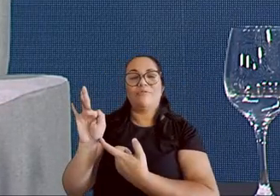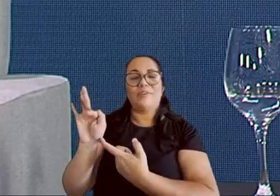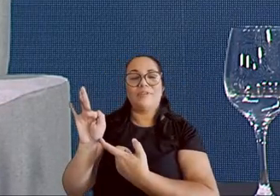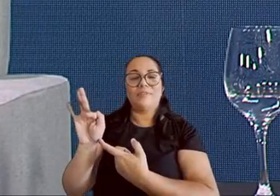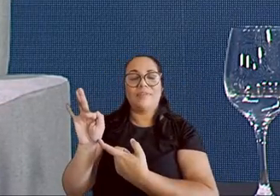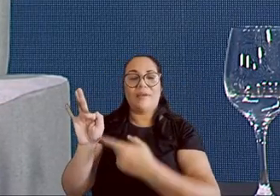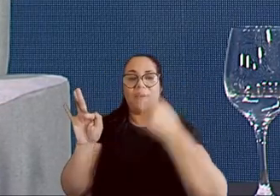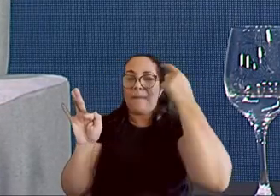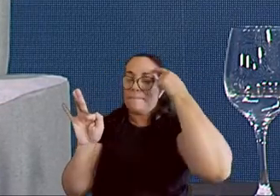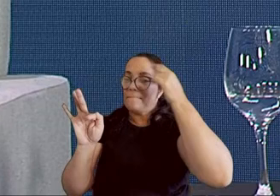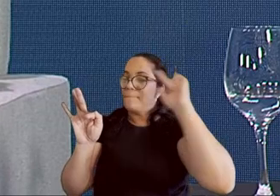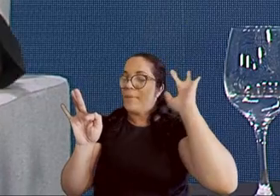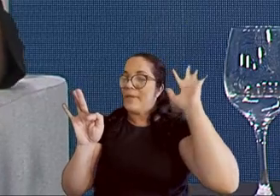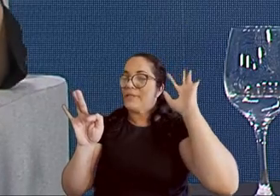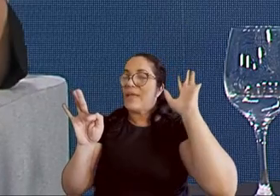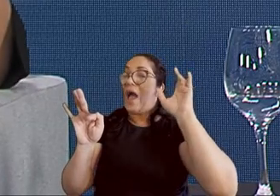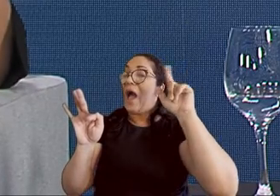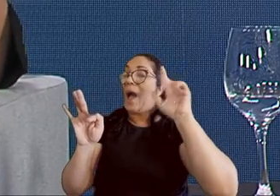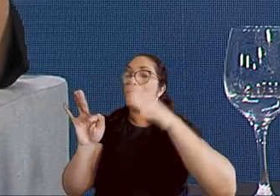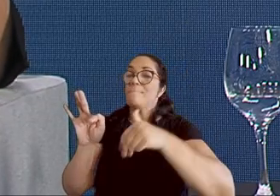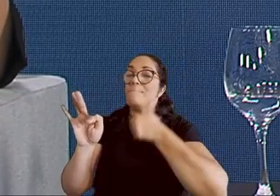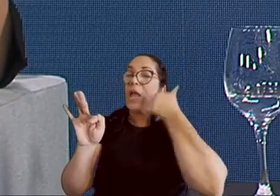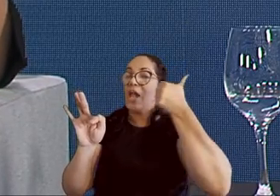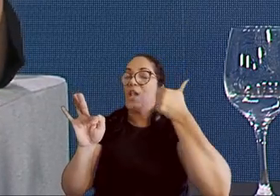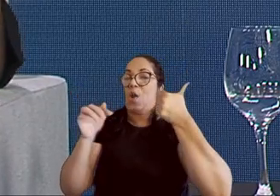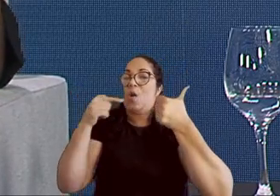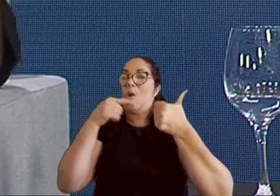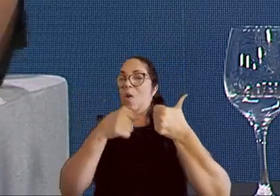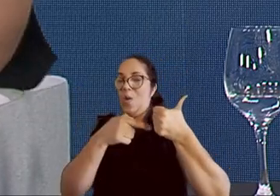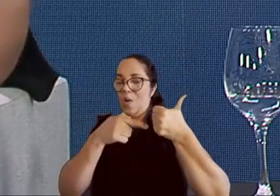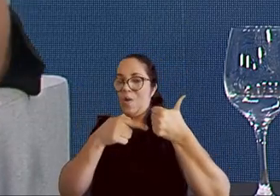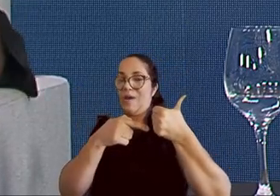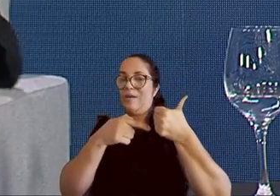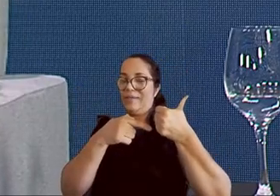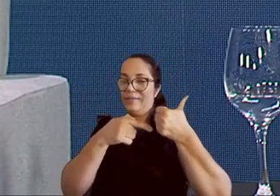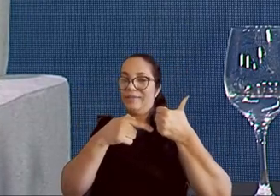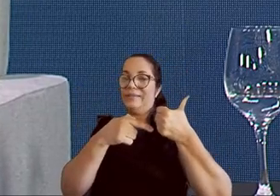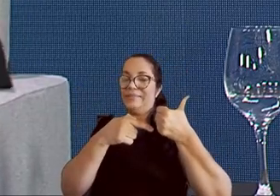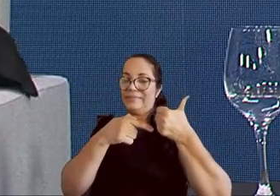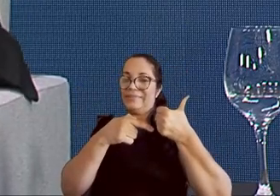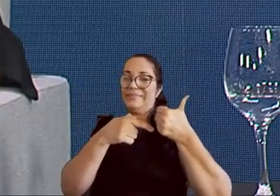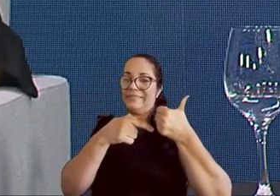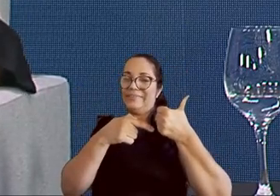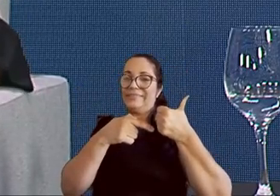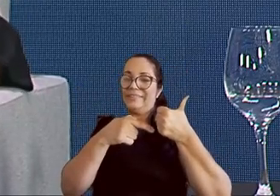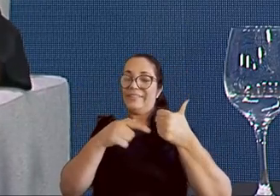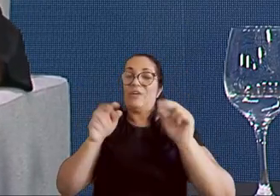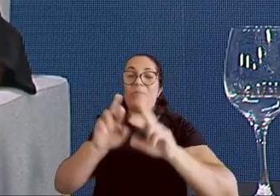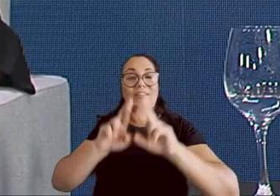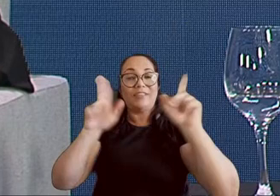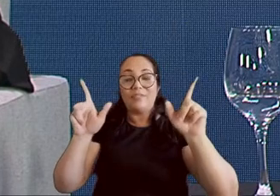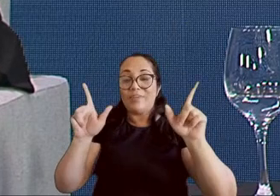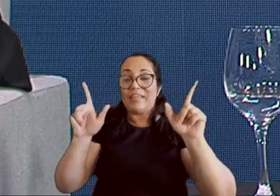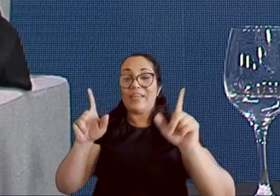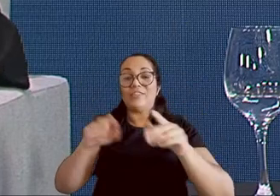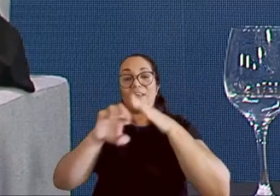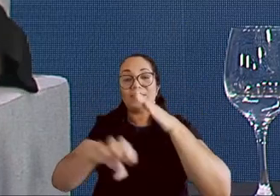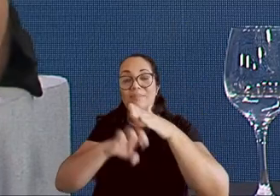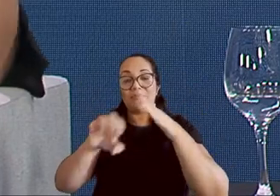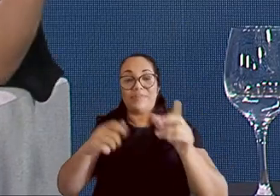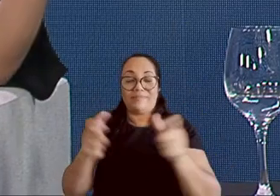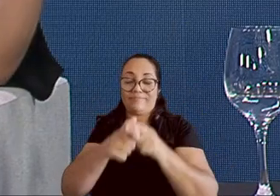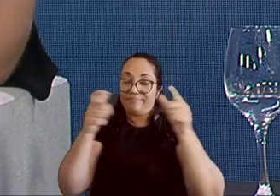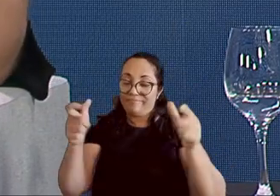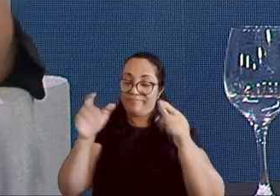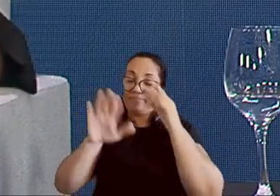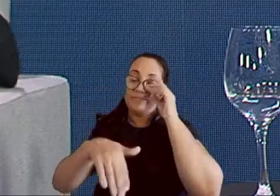não ativo menos para ela não ver a marcação do que tá na debênture que a marcação tá acontecendo lá então o importante é qual é